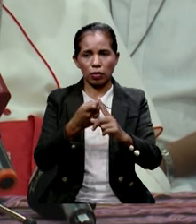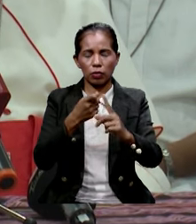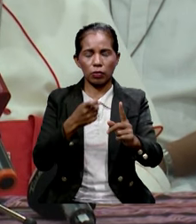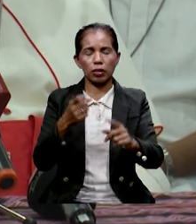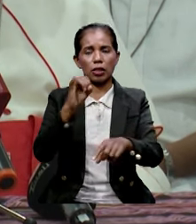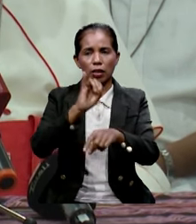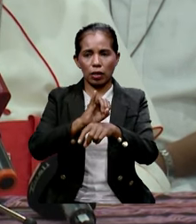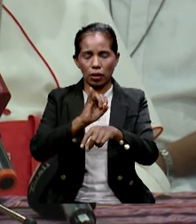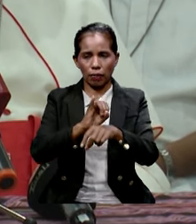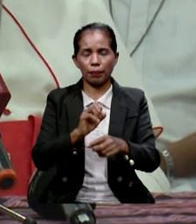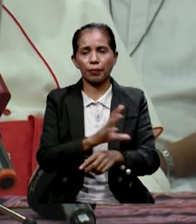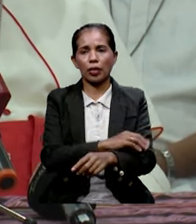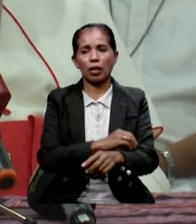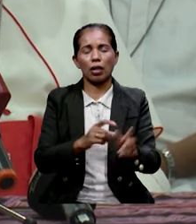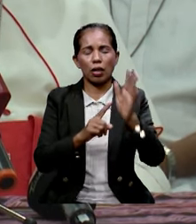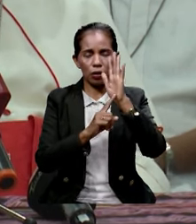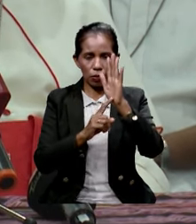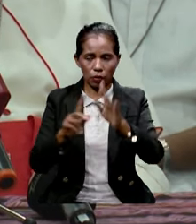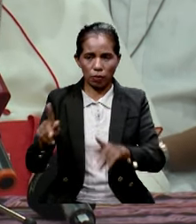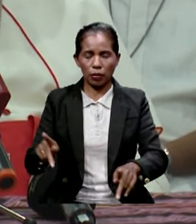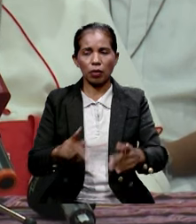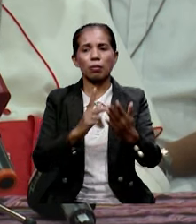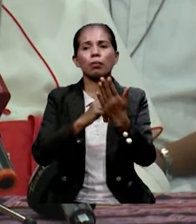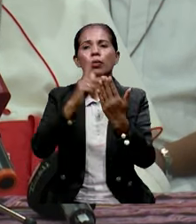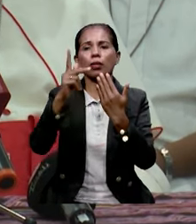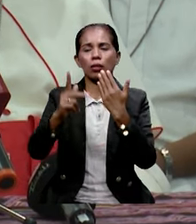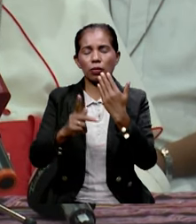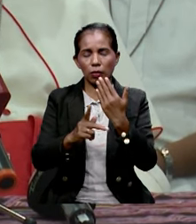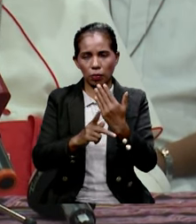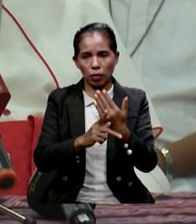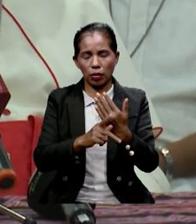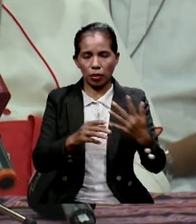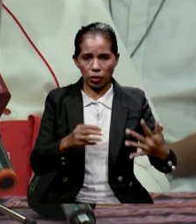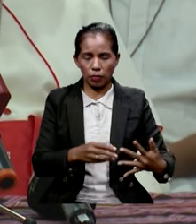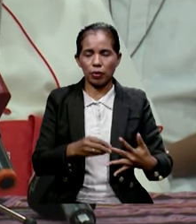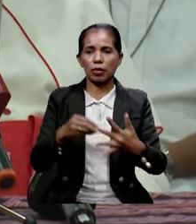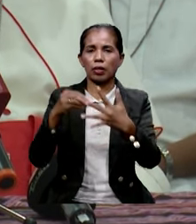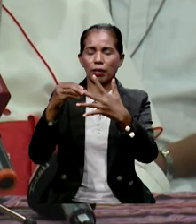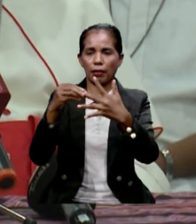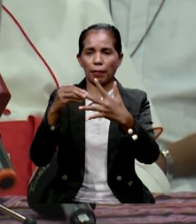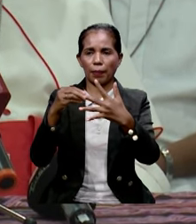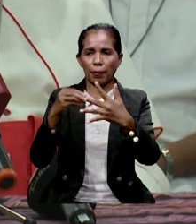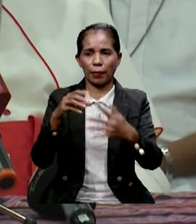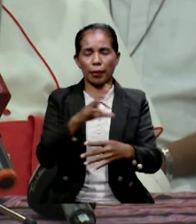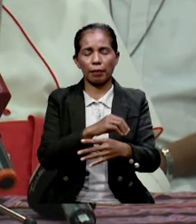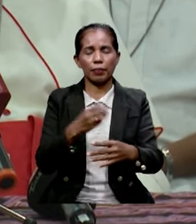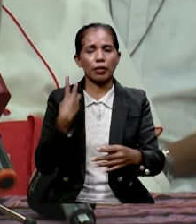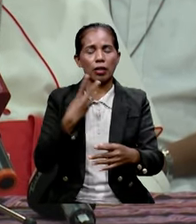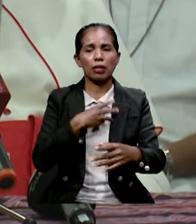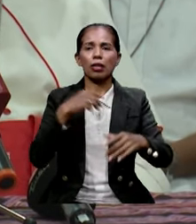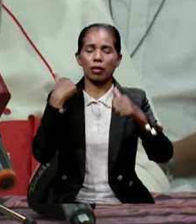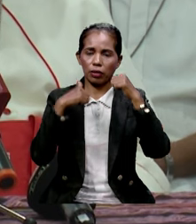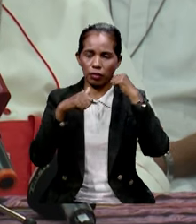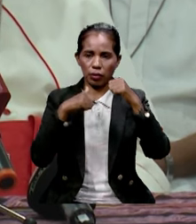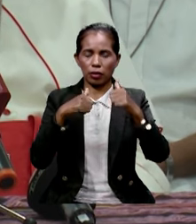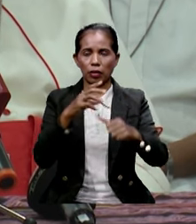Vaticano. Lá será publicado o programa detalhado específico. Mas já as atividades,